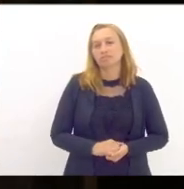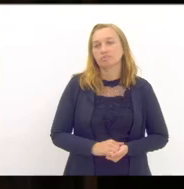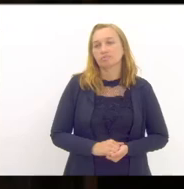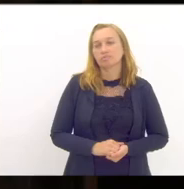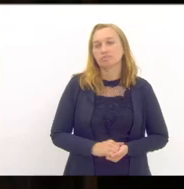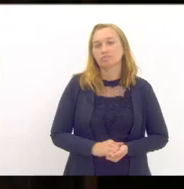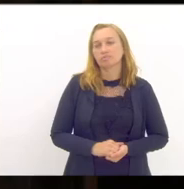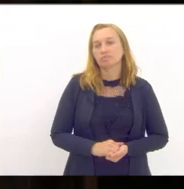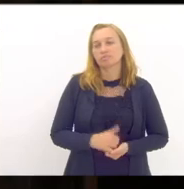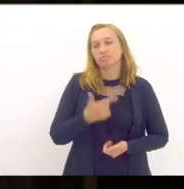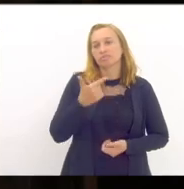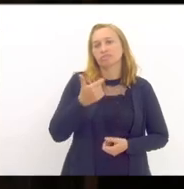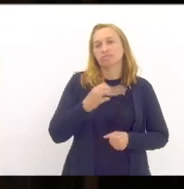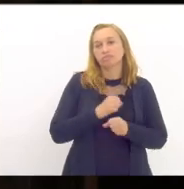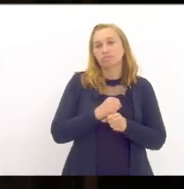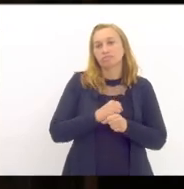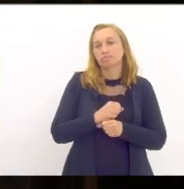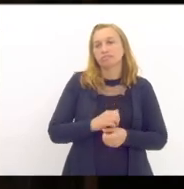há 12 anos.